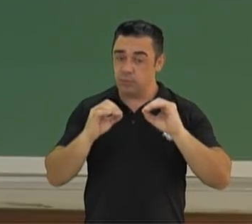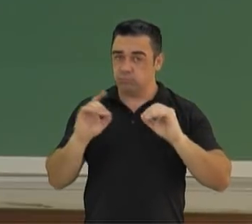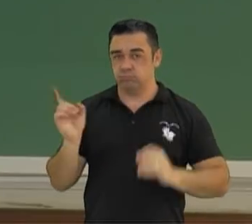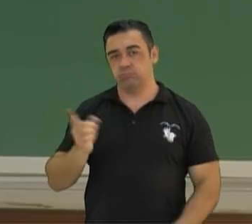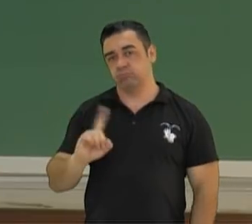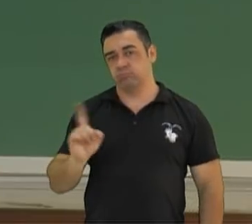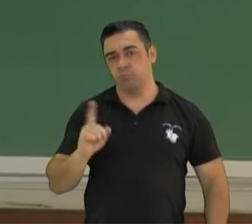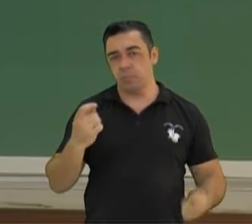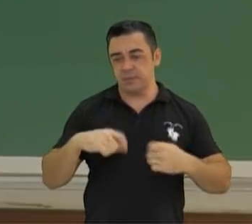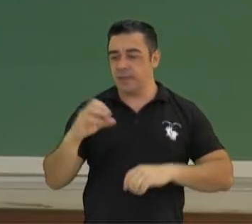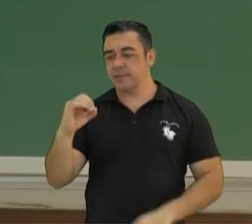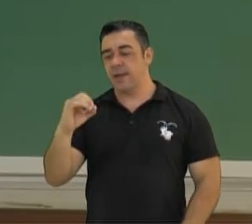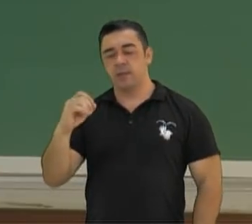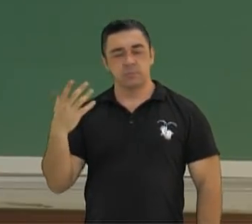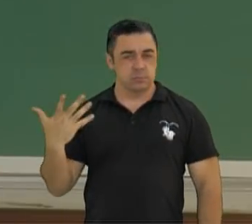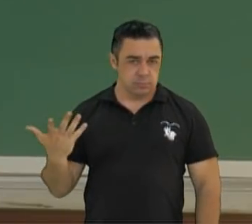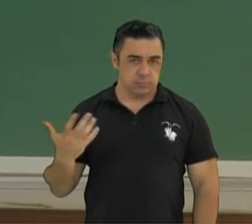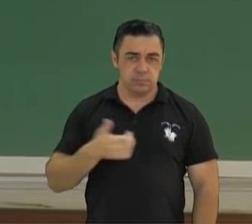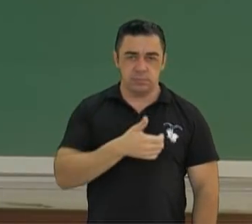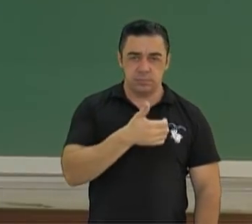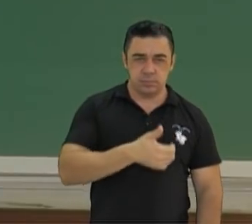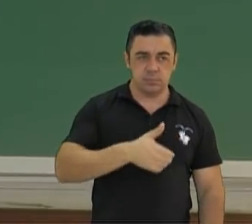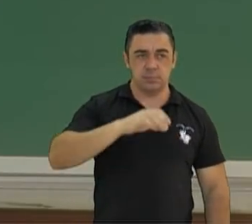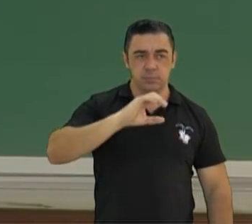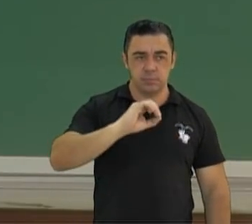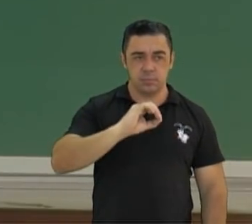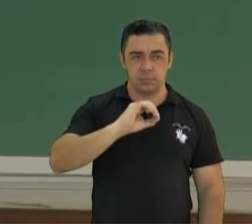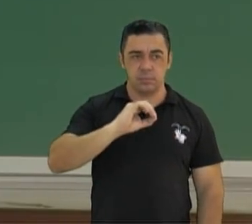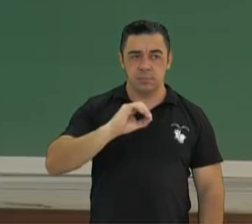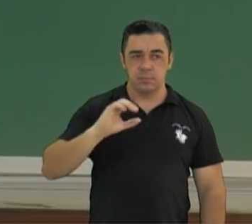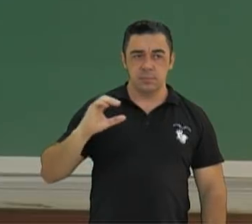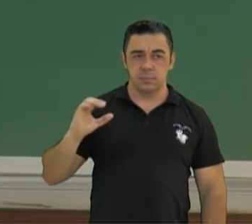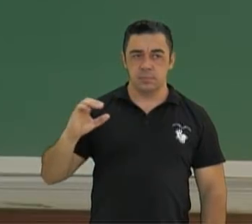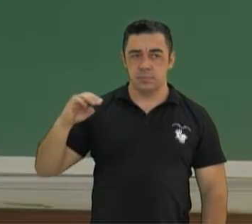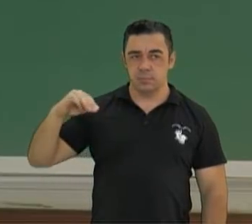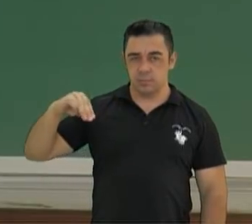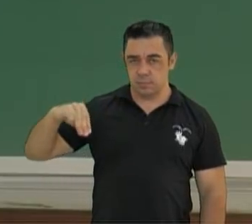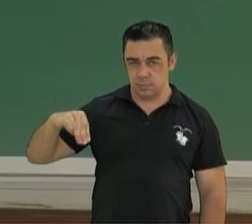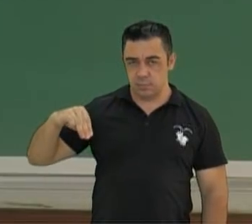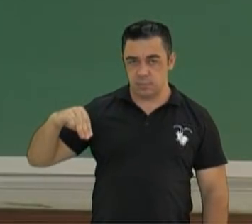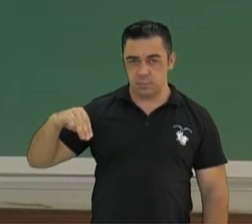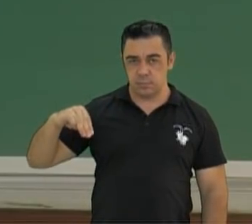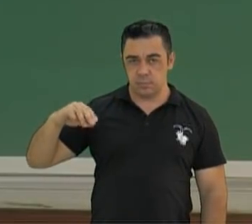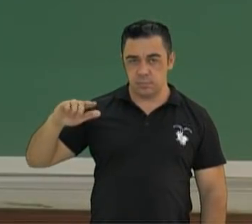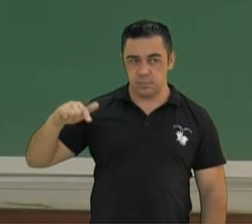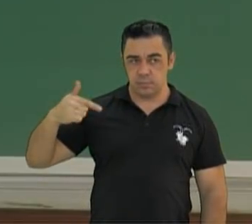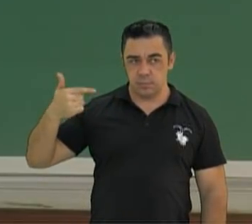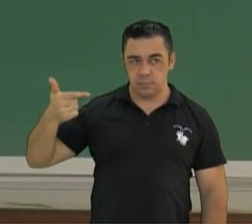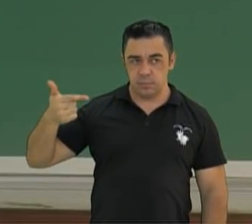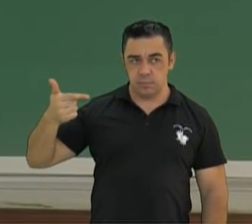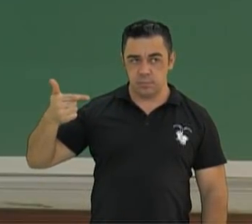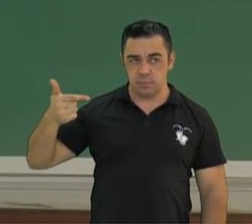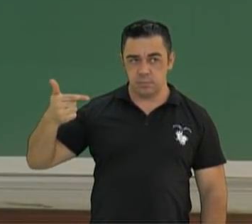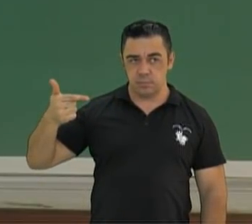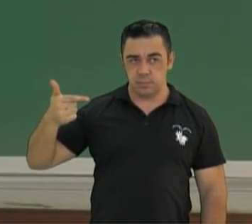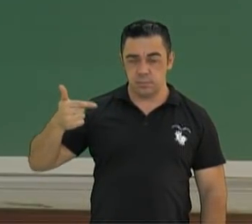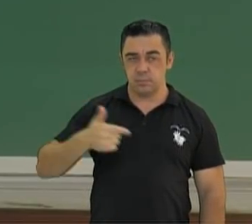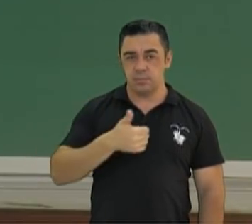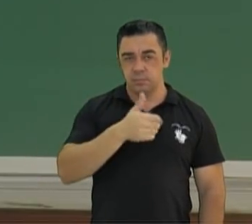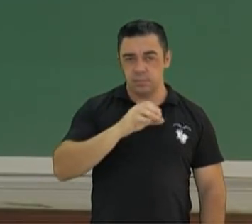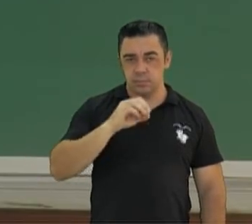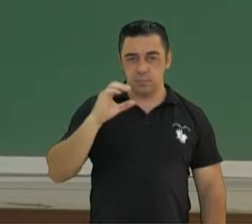Não precisa, né? A prof já explicou. Aqui vai ficar só 10 centímetros, certinho? Então, lá,